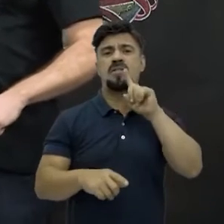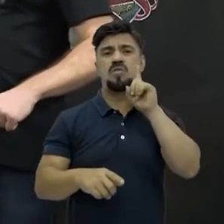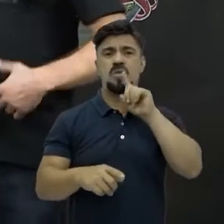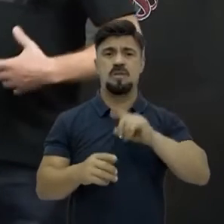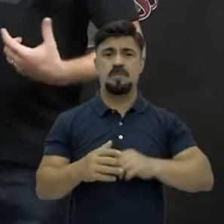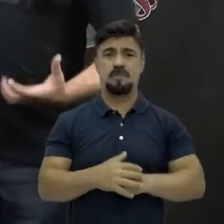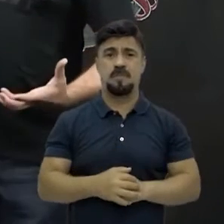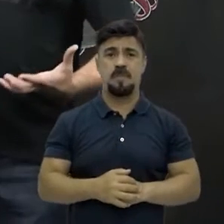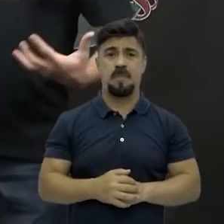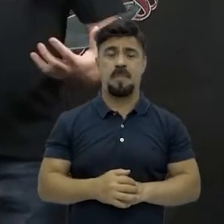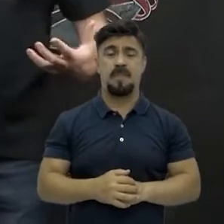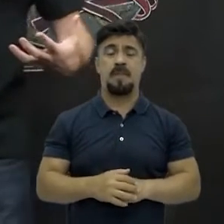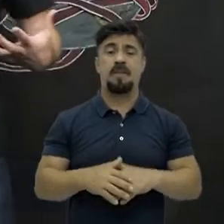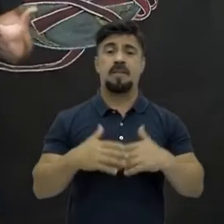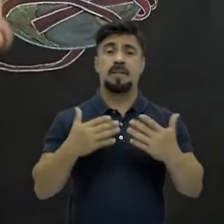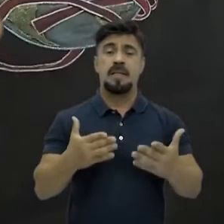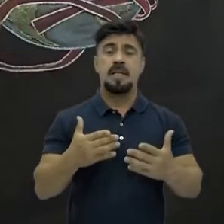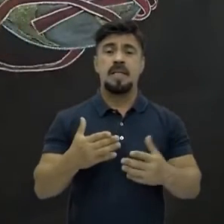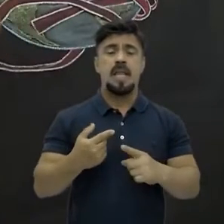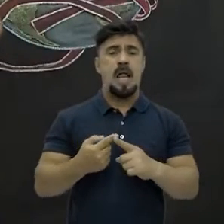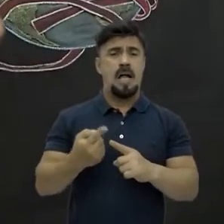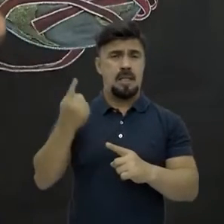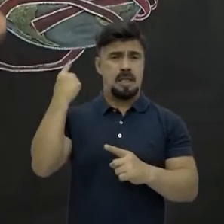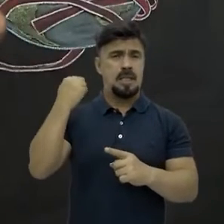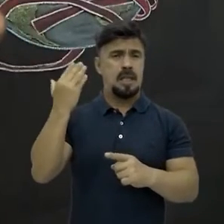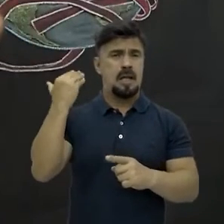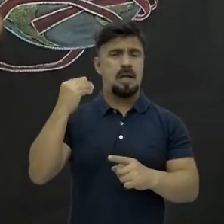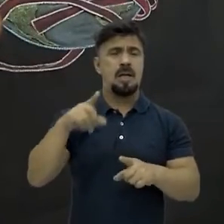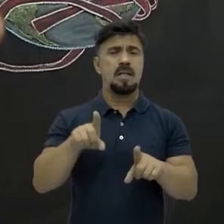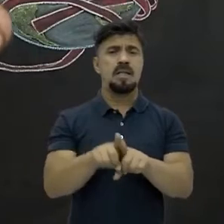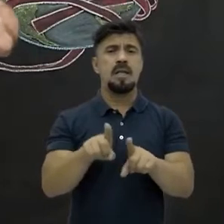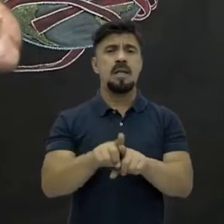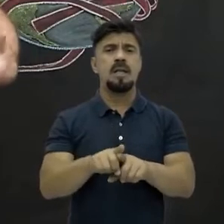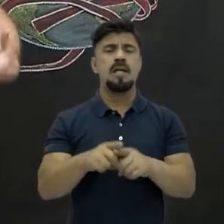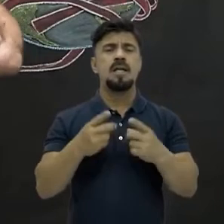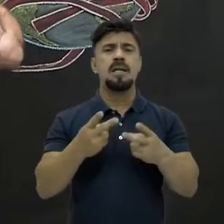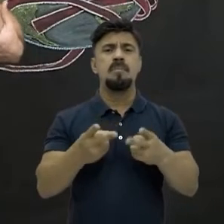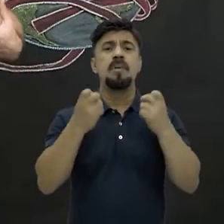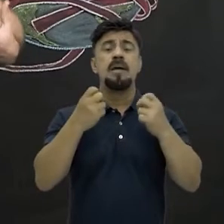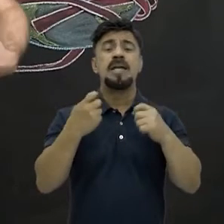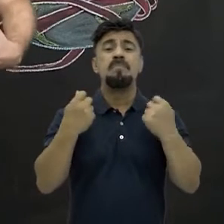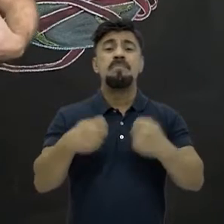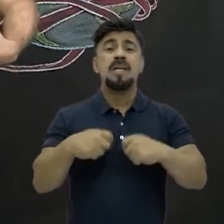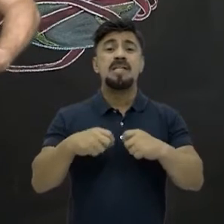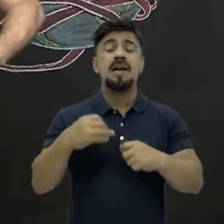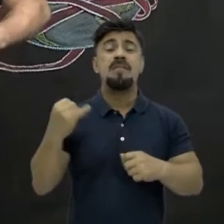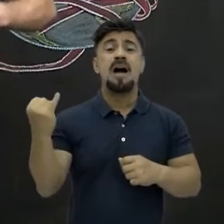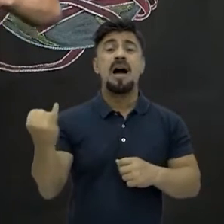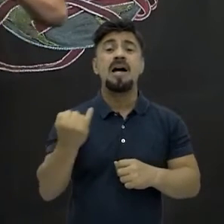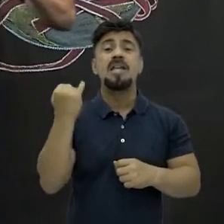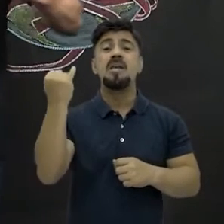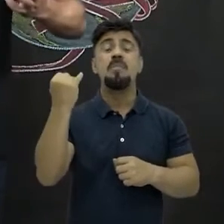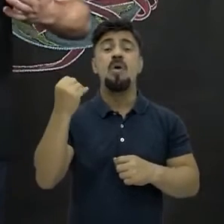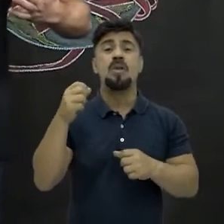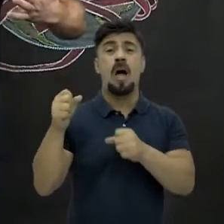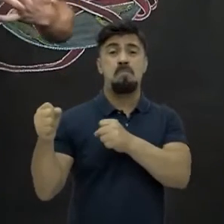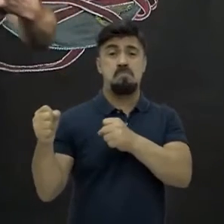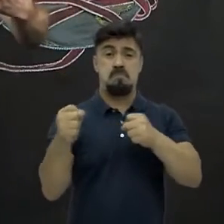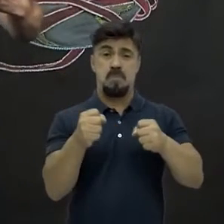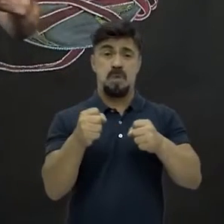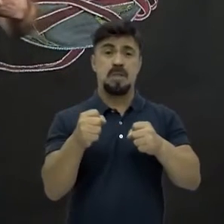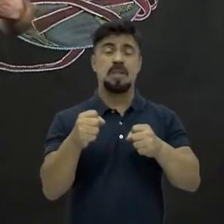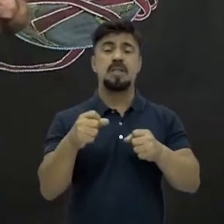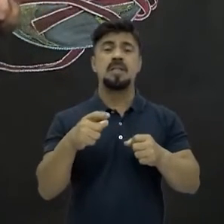Unidos. Porém, nessa época, acaba tendo ali, percebendo a necessidade, a importância desse poderio